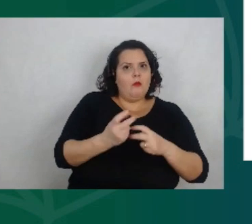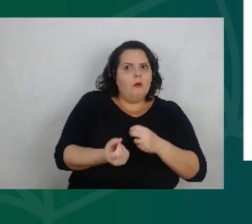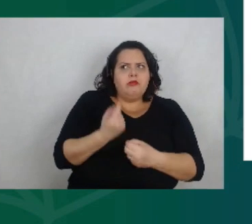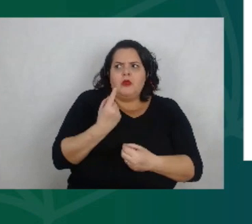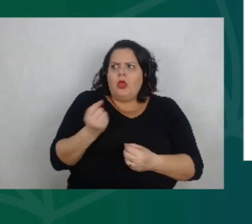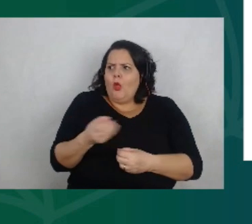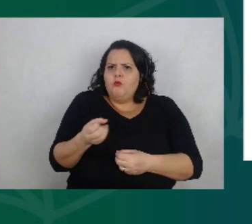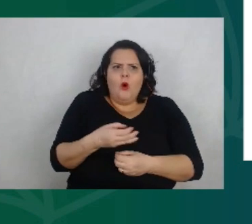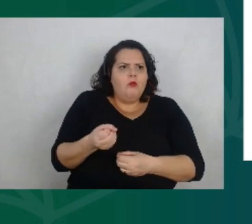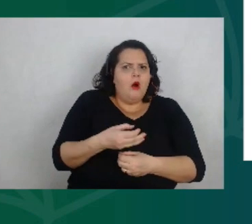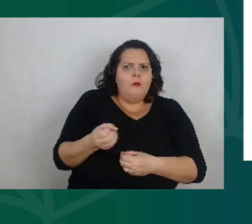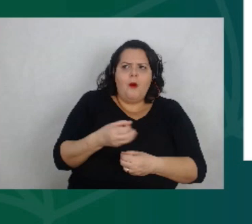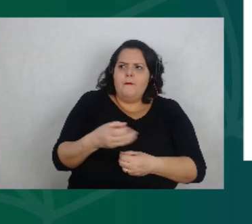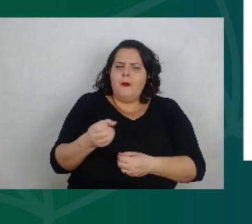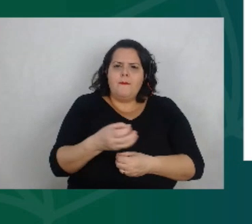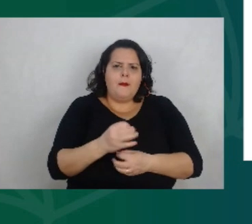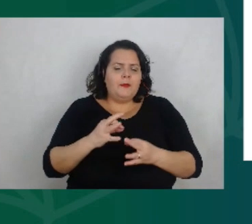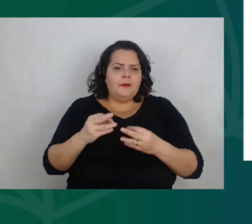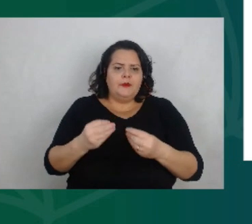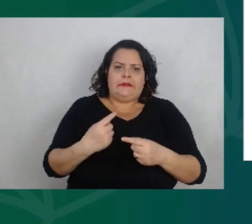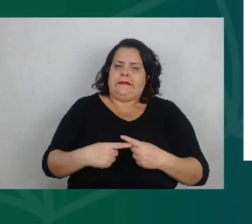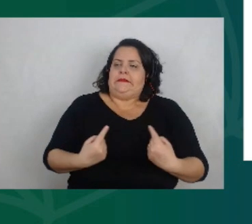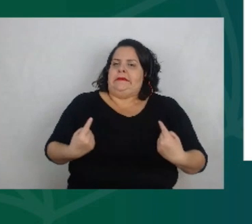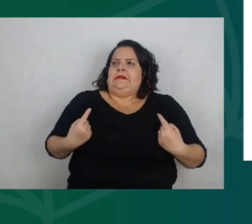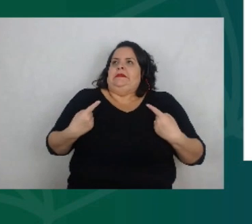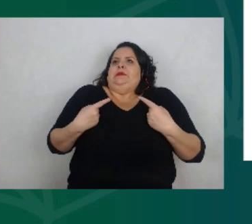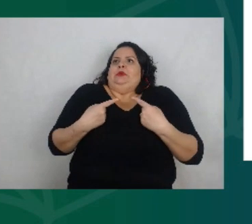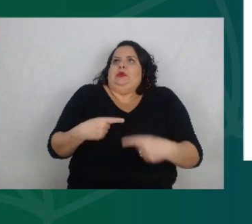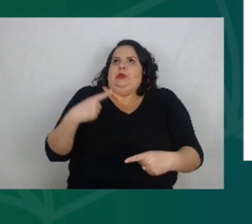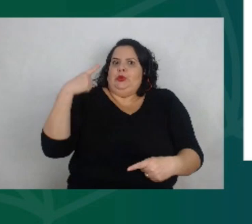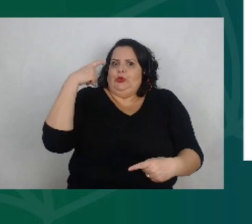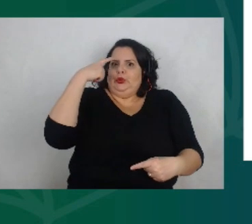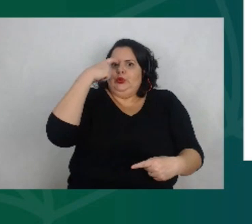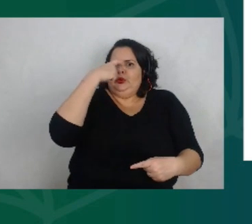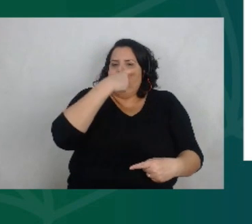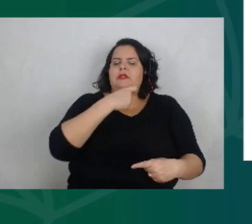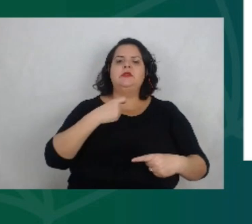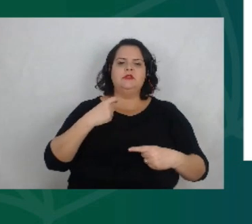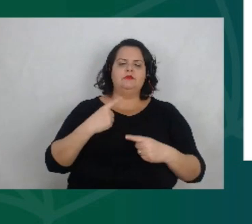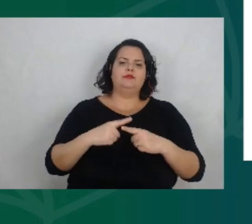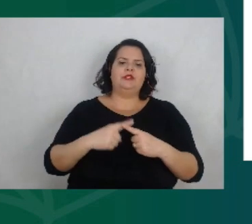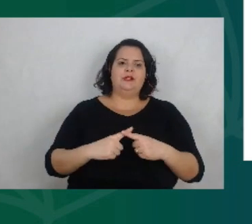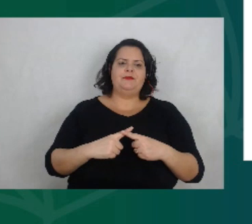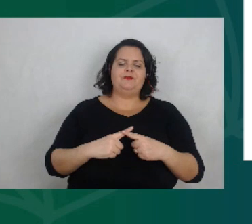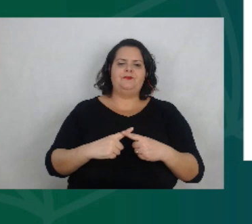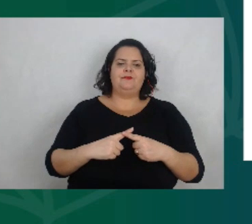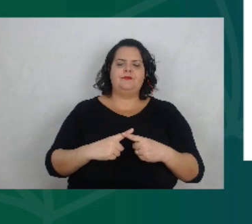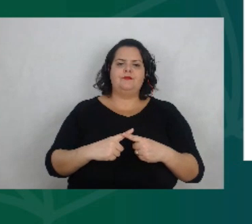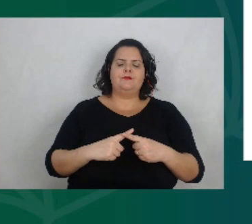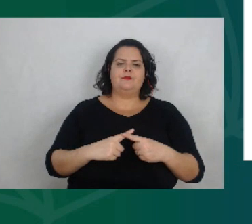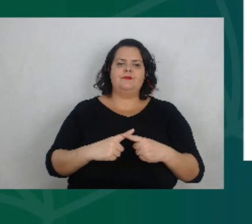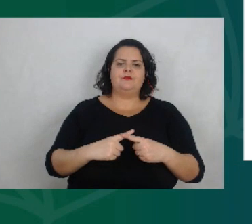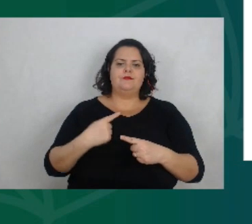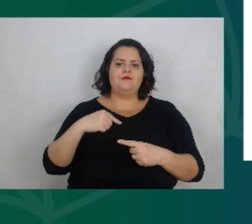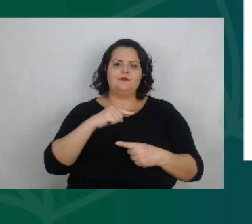nós, do qual tivemos desafios grandes, uma vez que nós temos essa competência de